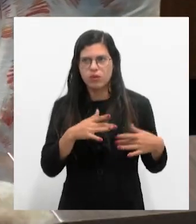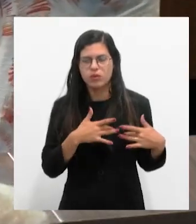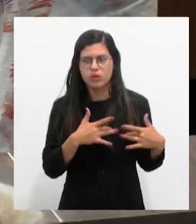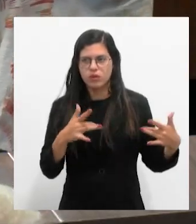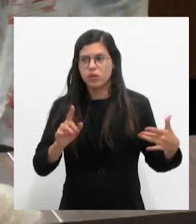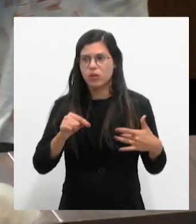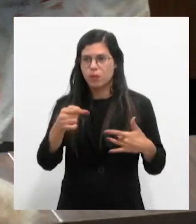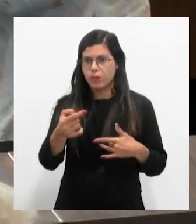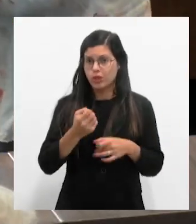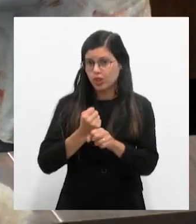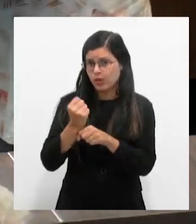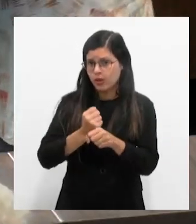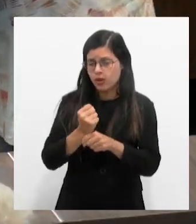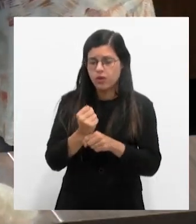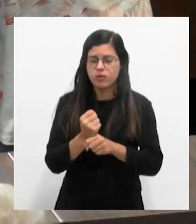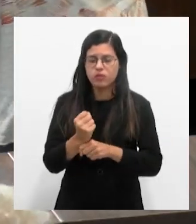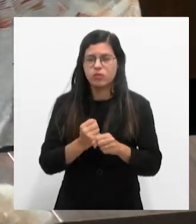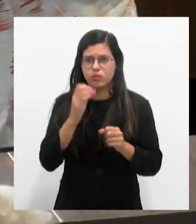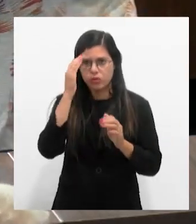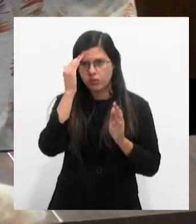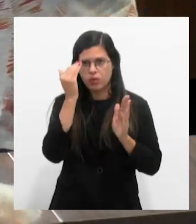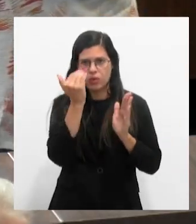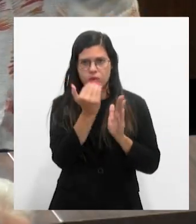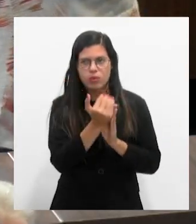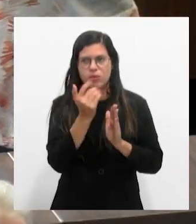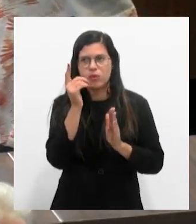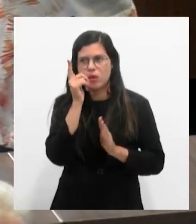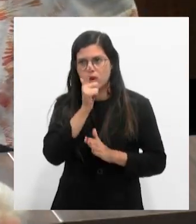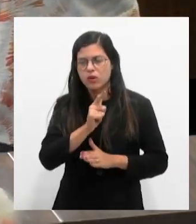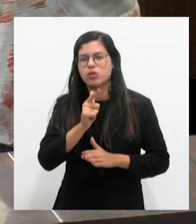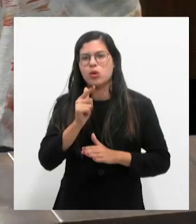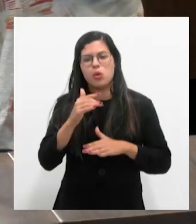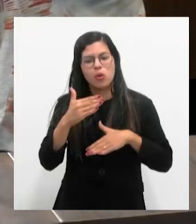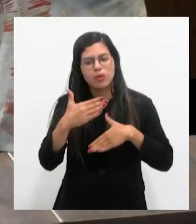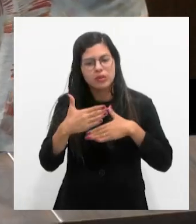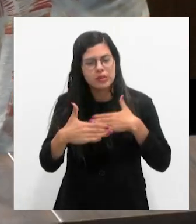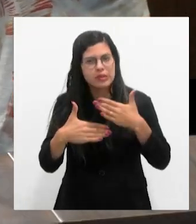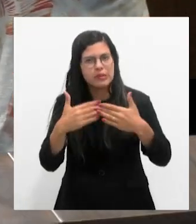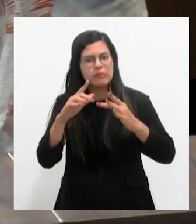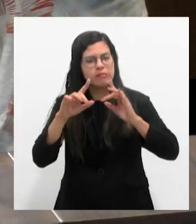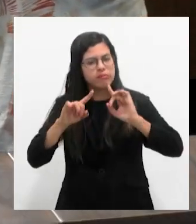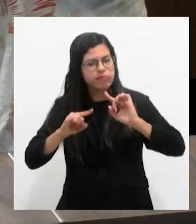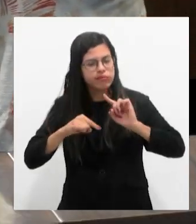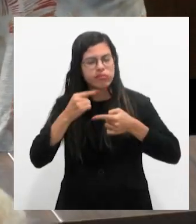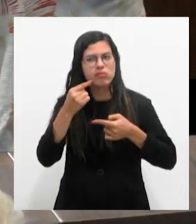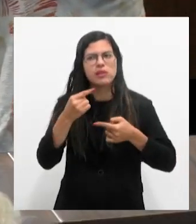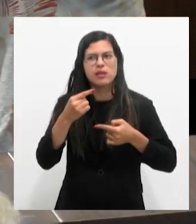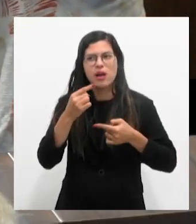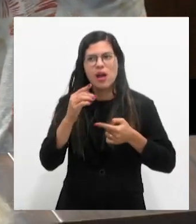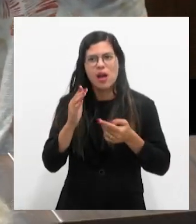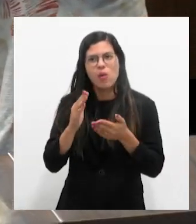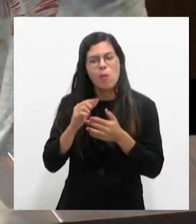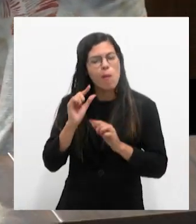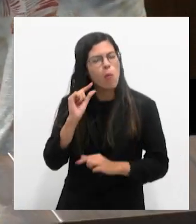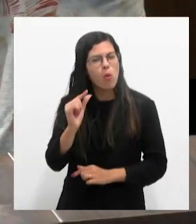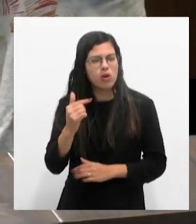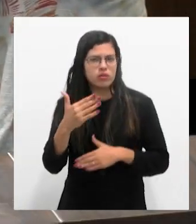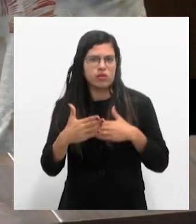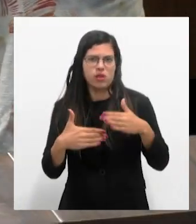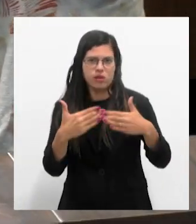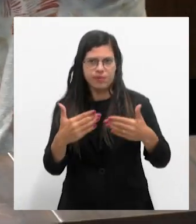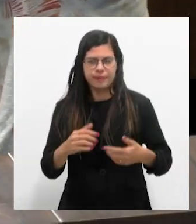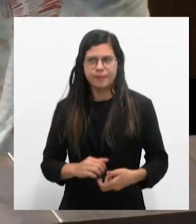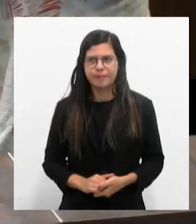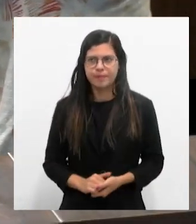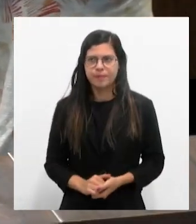de vários anos, com o cúmplice, a gente deu um avancinho de alguns passos, aquele jogo das casinhas, a gente avançou algumas